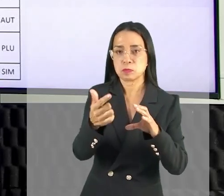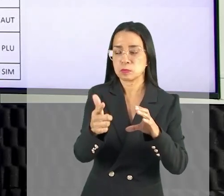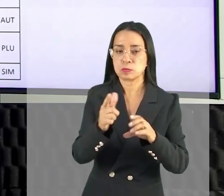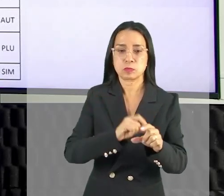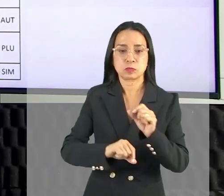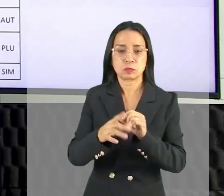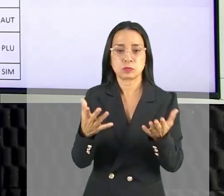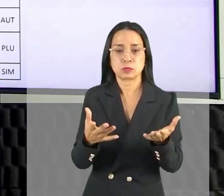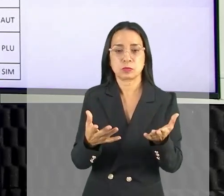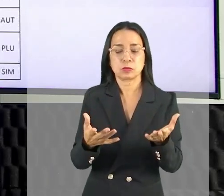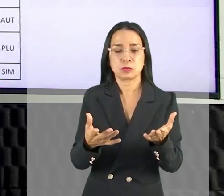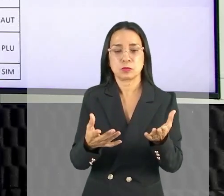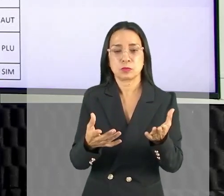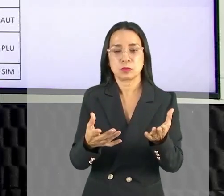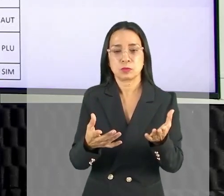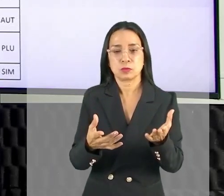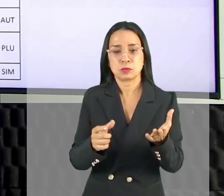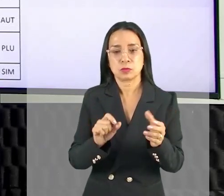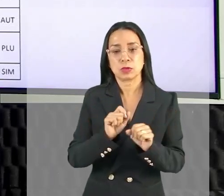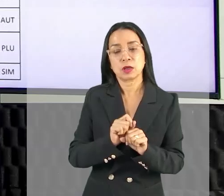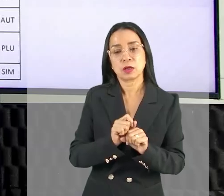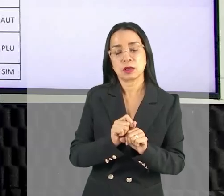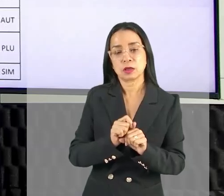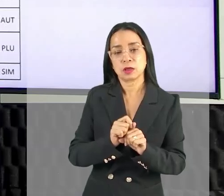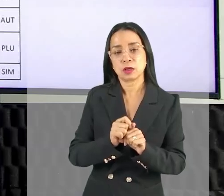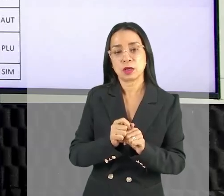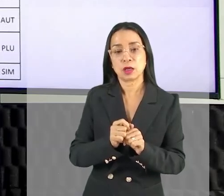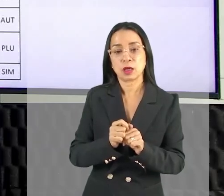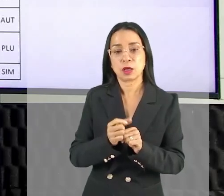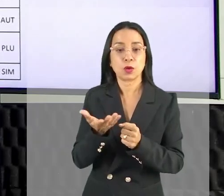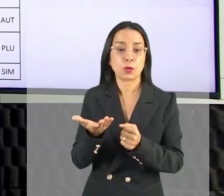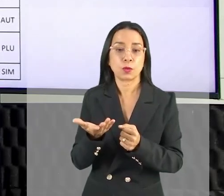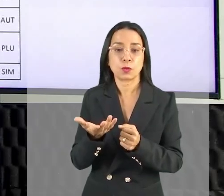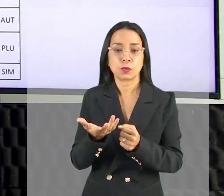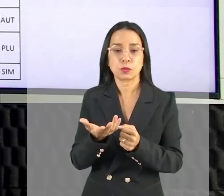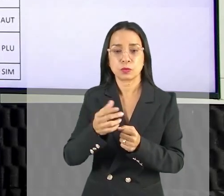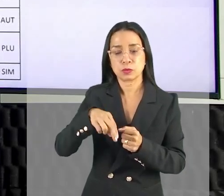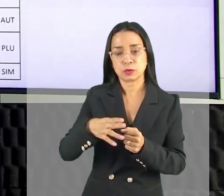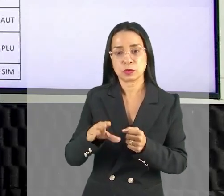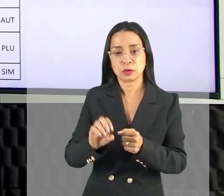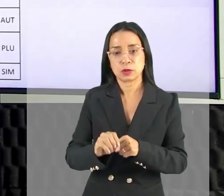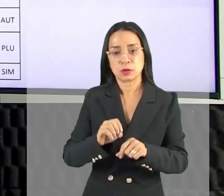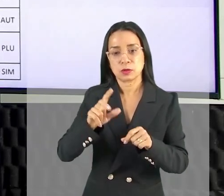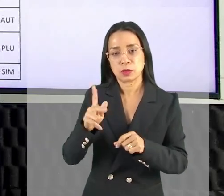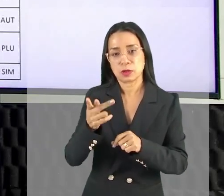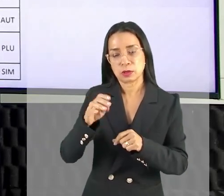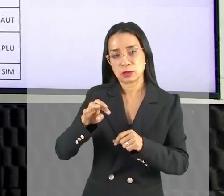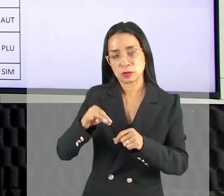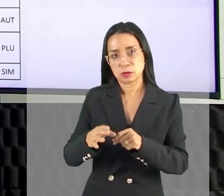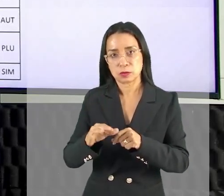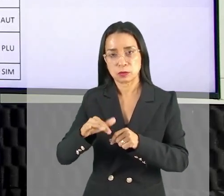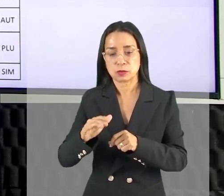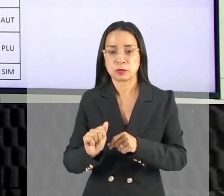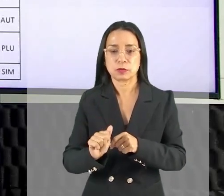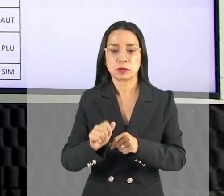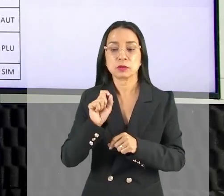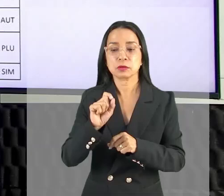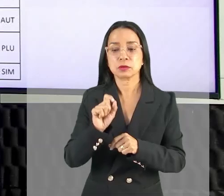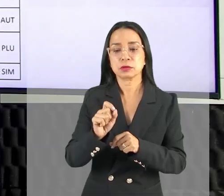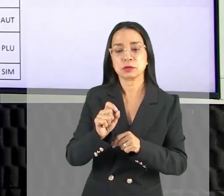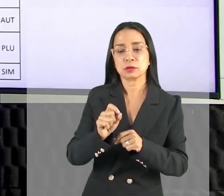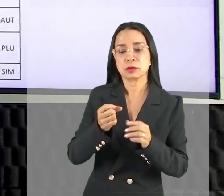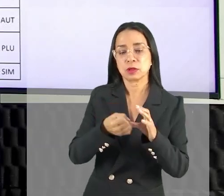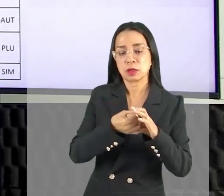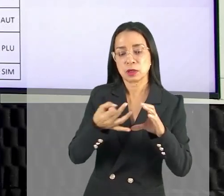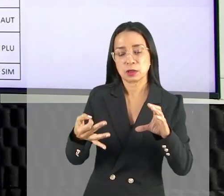certo? A nutrição ser heterotrófica. Então, isso tudo caracteriza muito os animais,